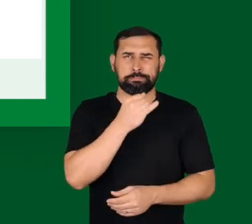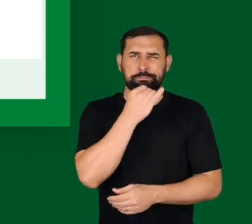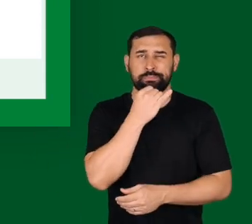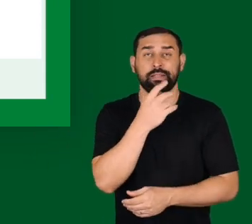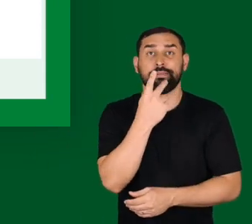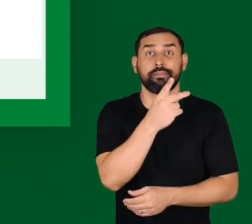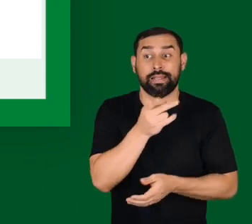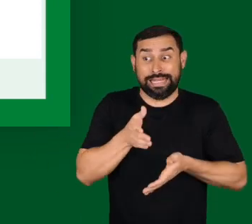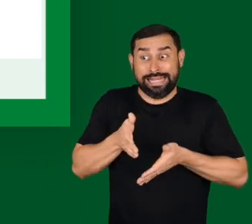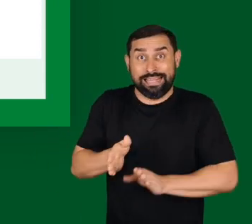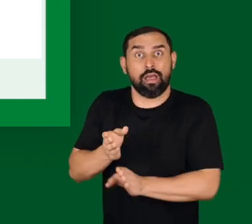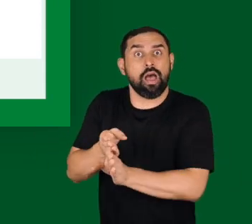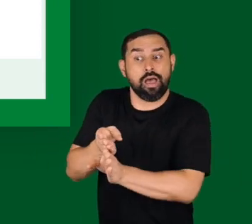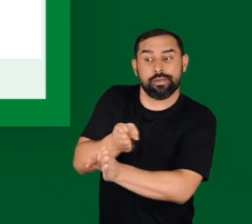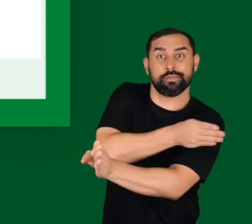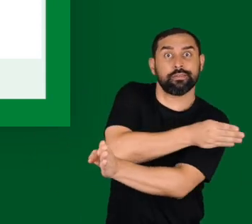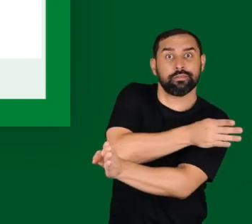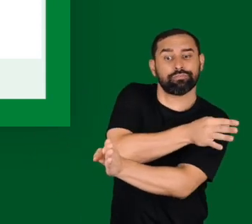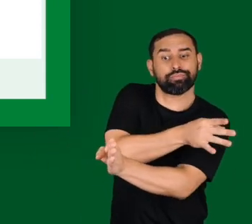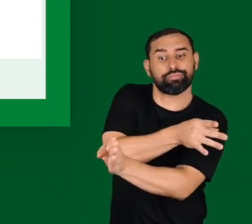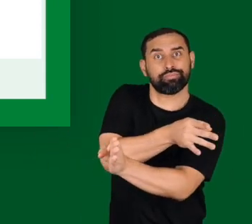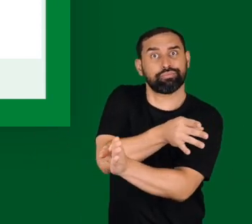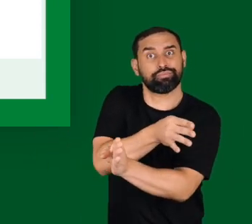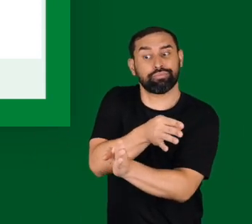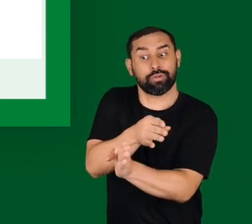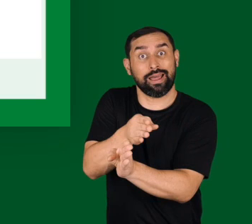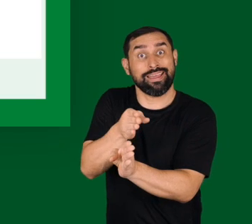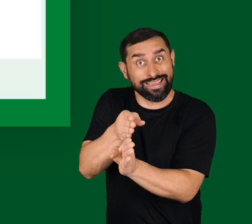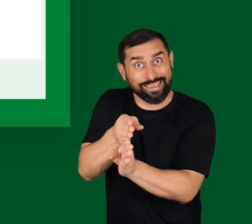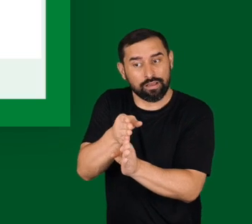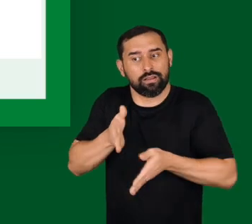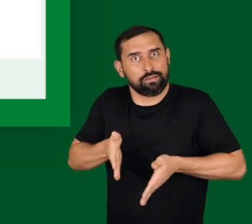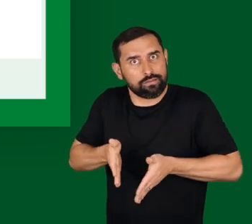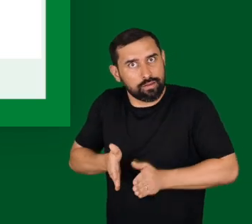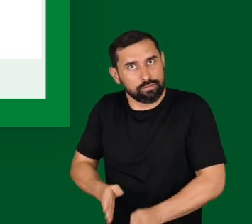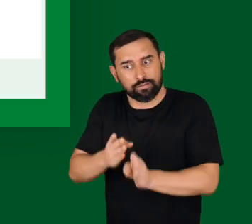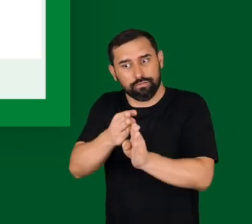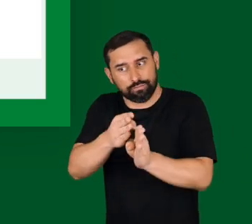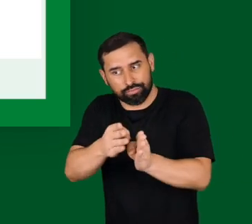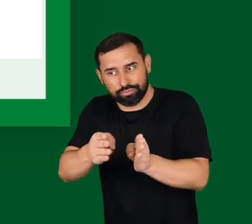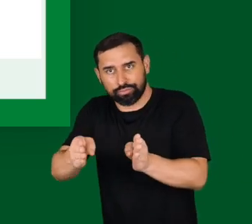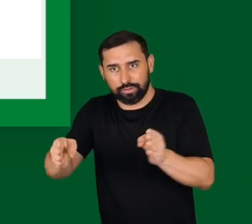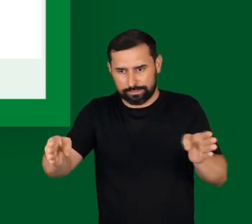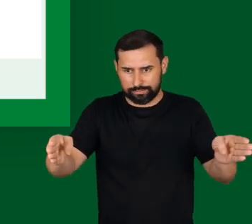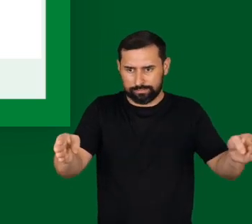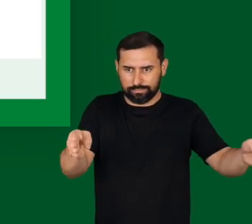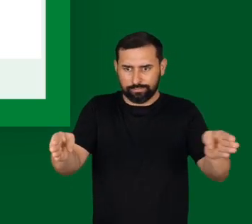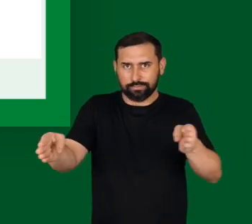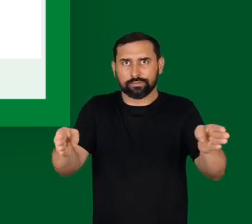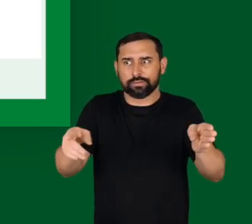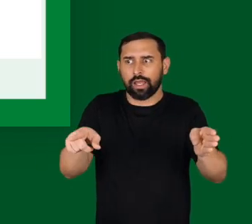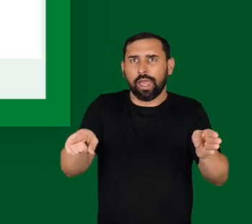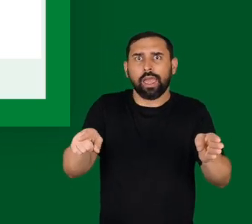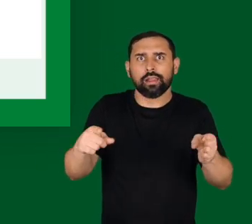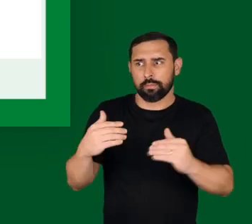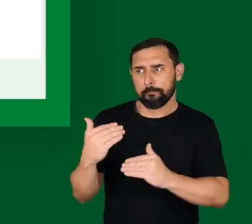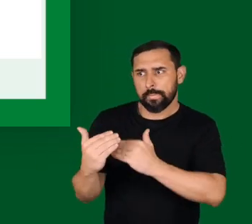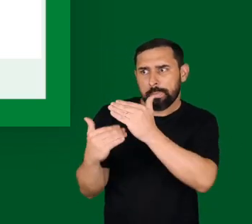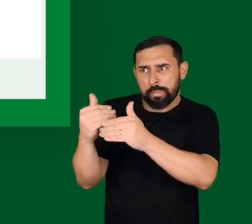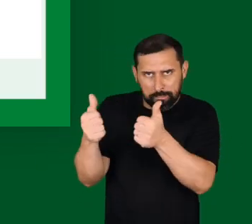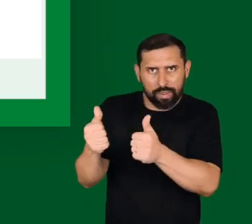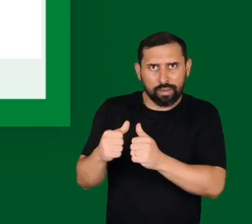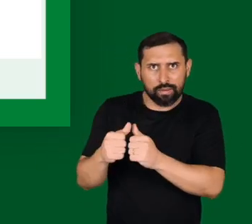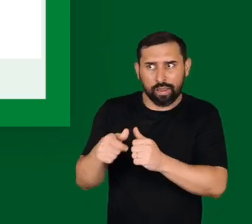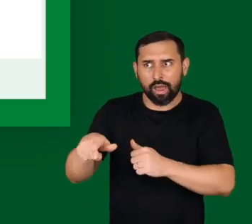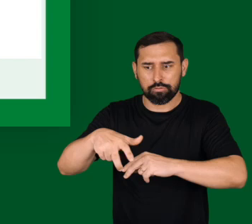período pré-natal, né, perinatal e pós-neonatal. Existe alguma alteração no marco do desenvolvimento?